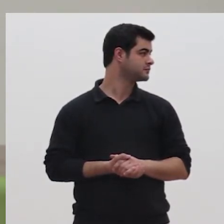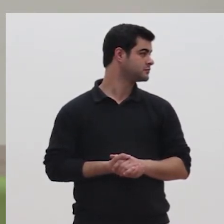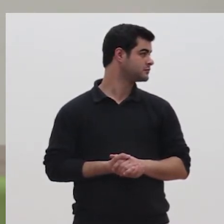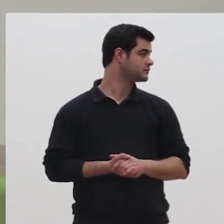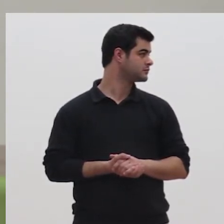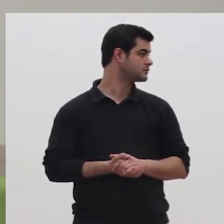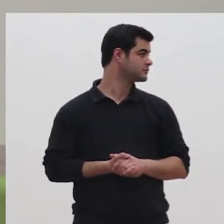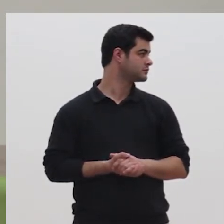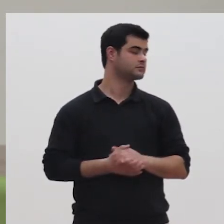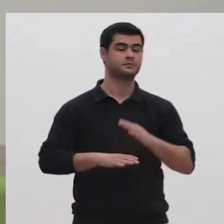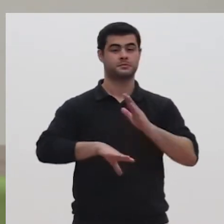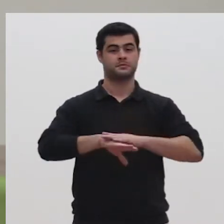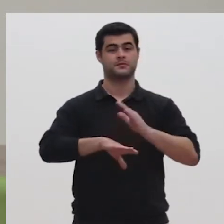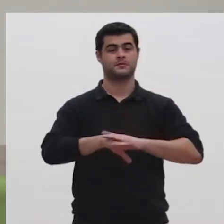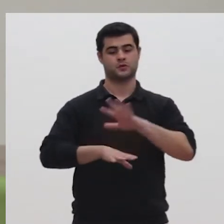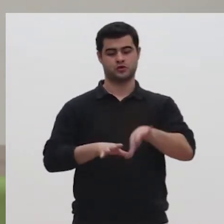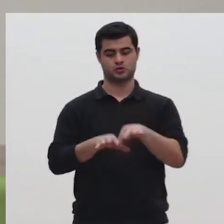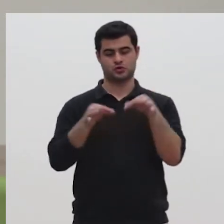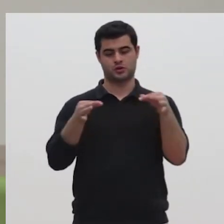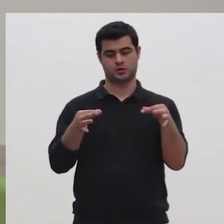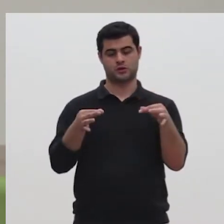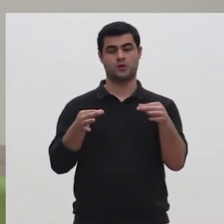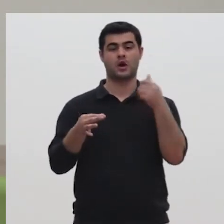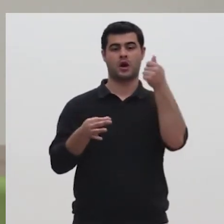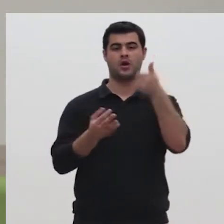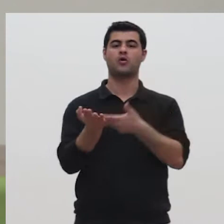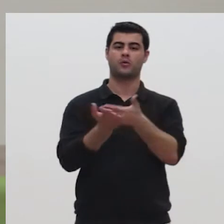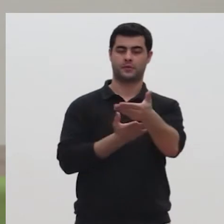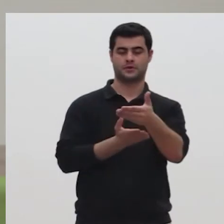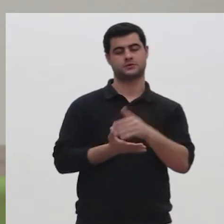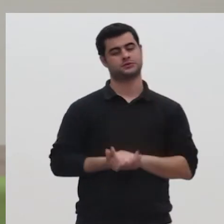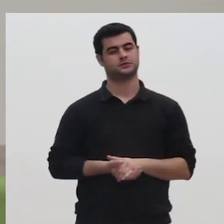Vai ser por sorteio. Quem tirar a letra A, começa.